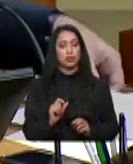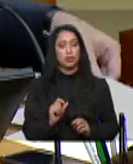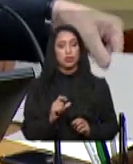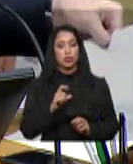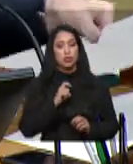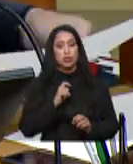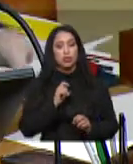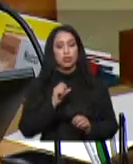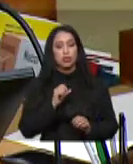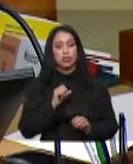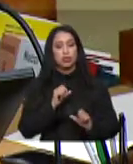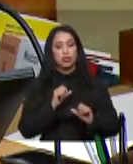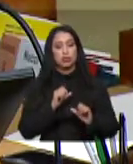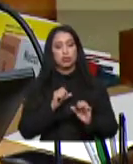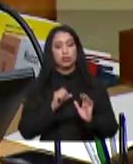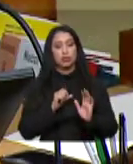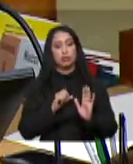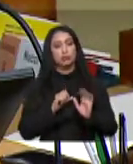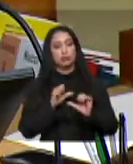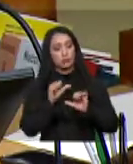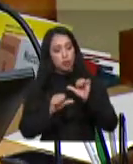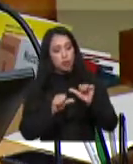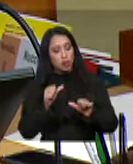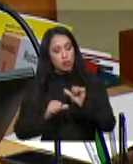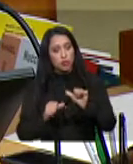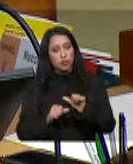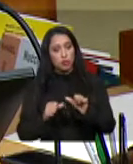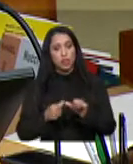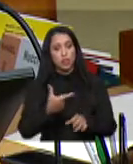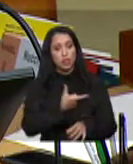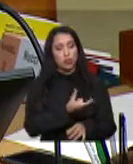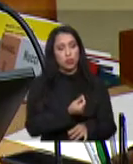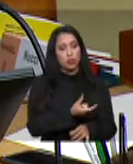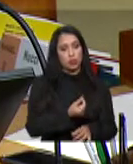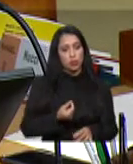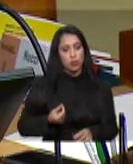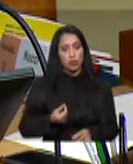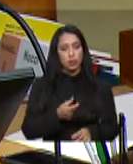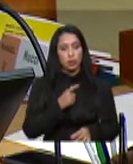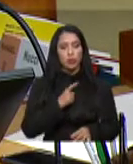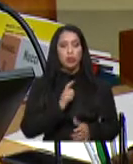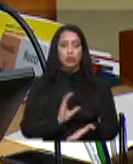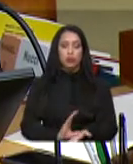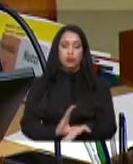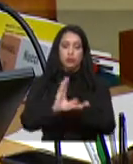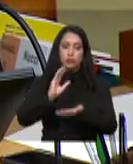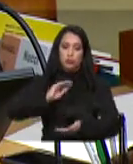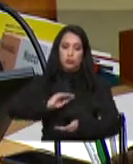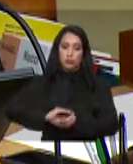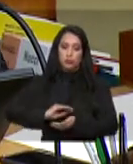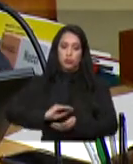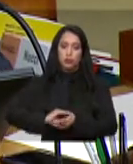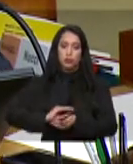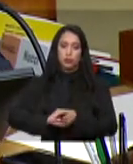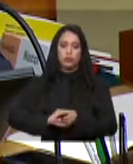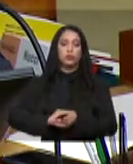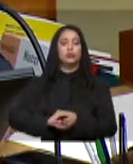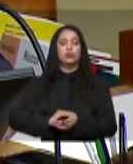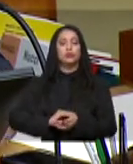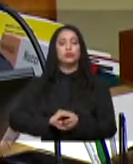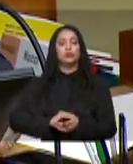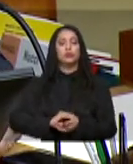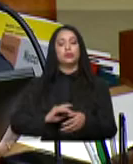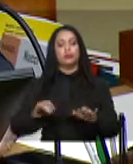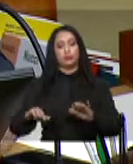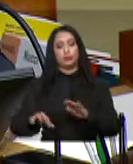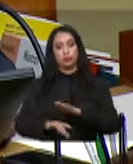editados desde o ano 2000, que se referem ao Conselho Deliberativo do Fundo Nacional do Meio Ambiente.